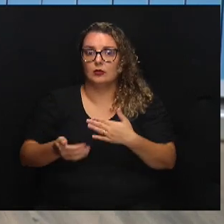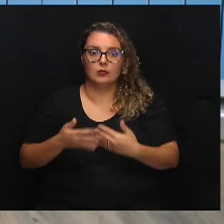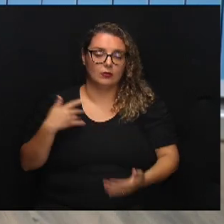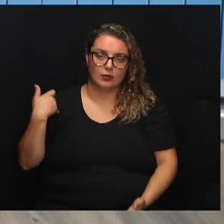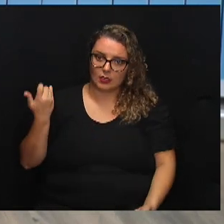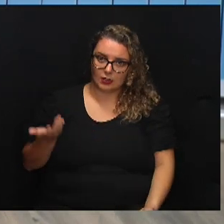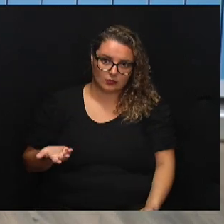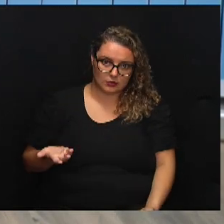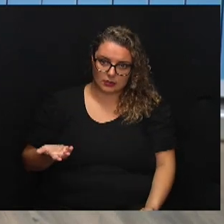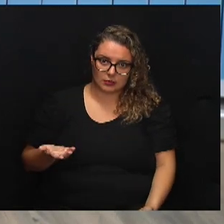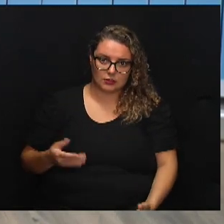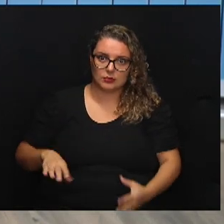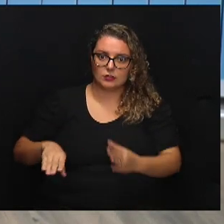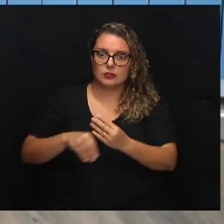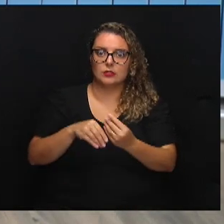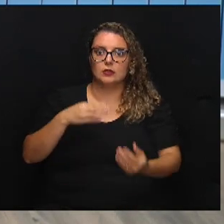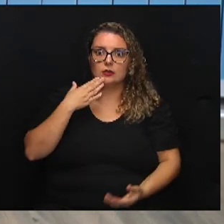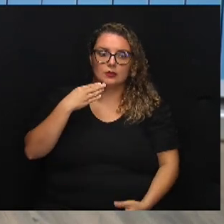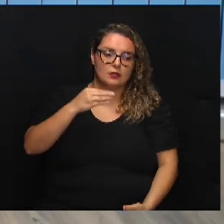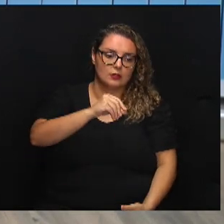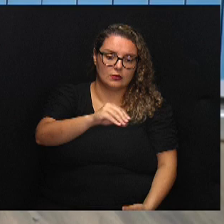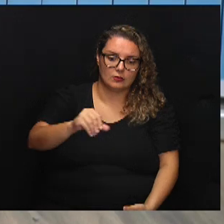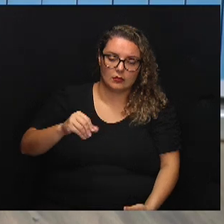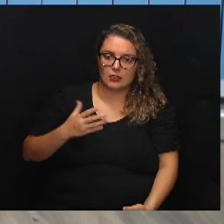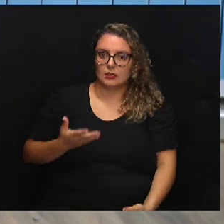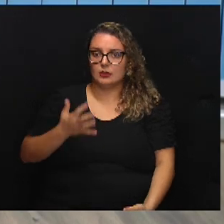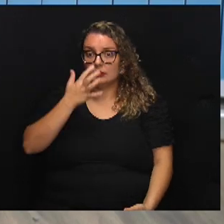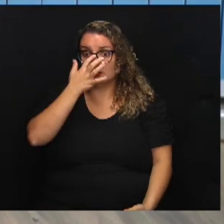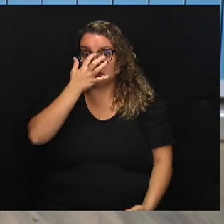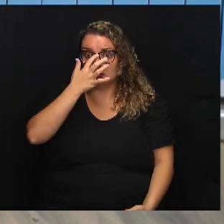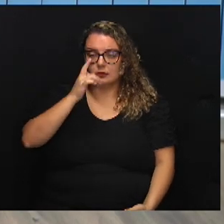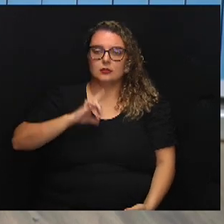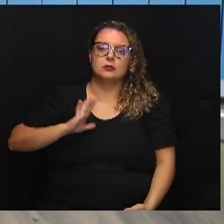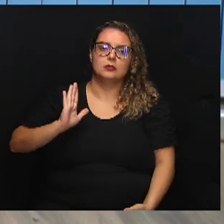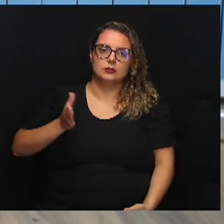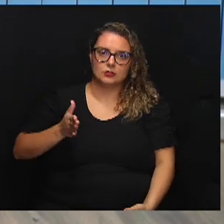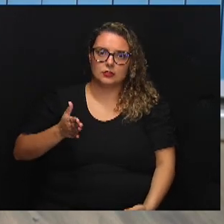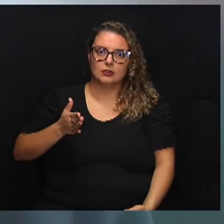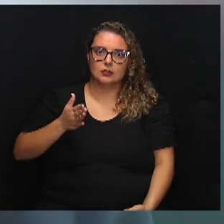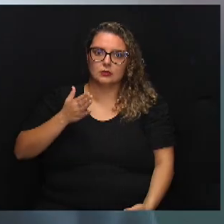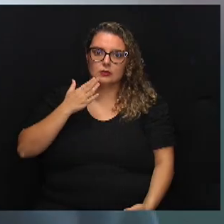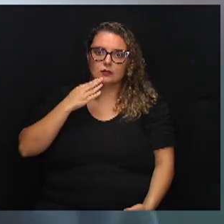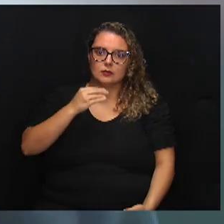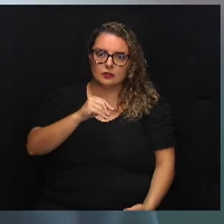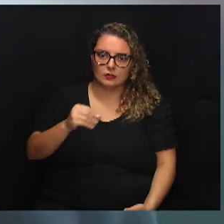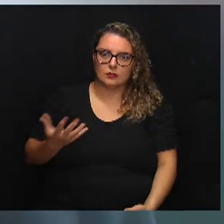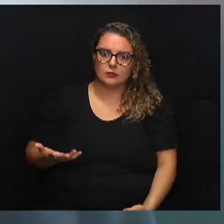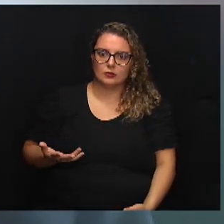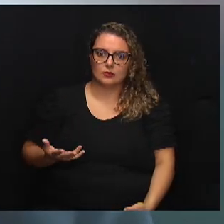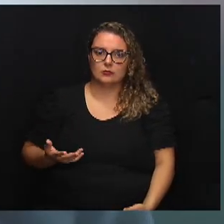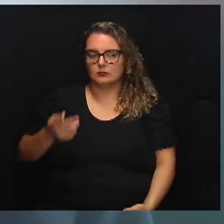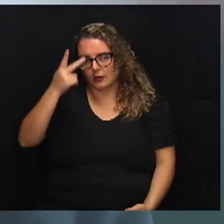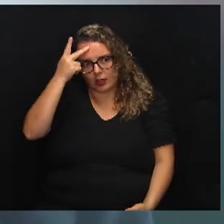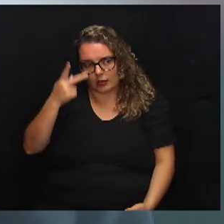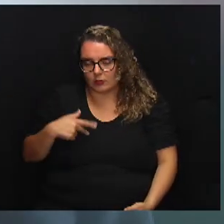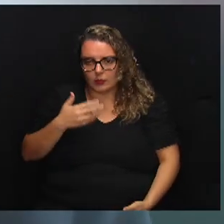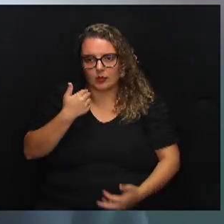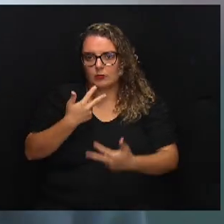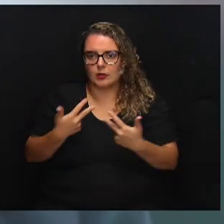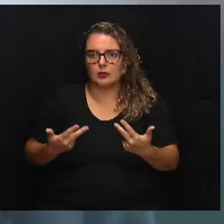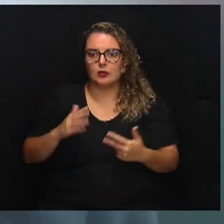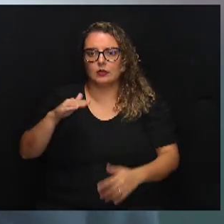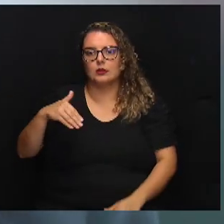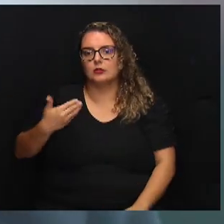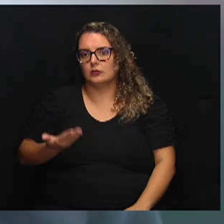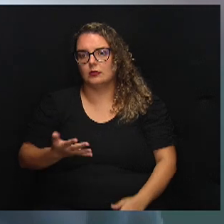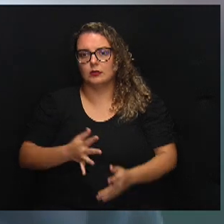de você adicionar açúcar. Você tem já o açúcar, né, entre aspas, dos próprios alimentos. Então, quando